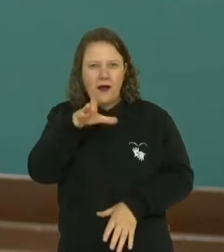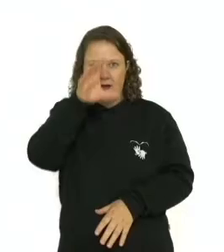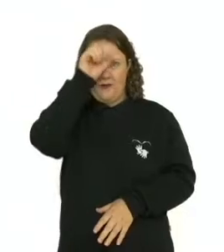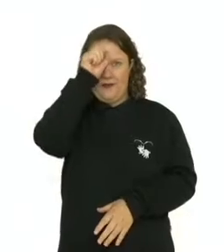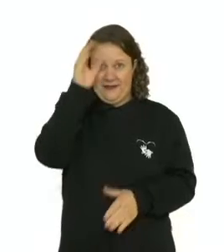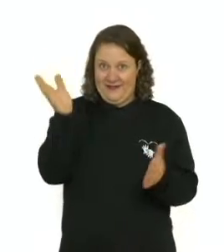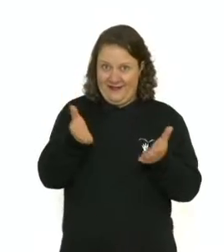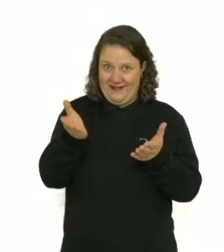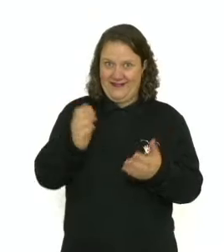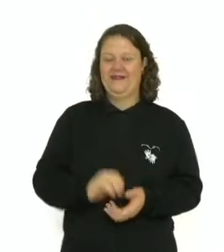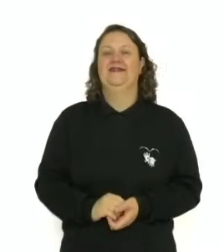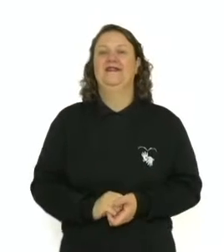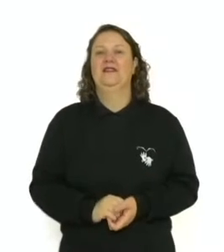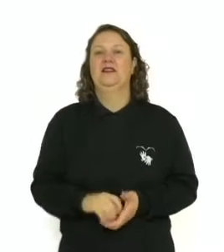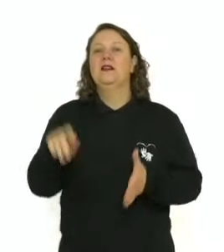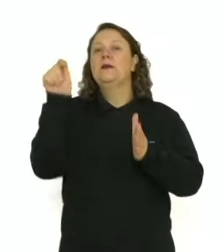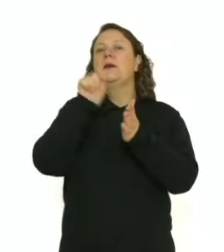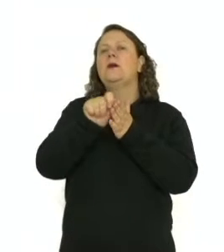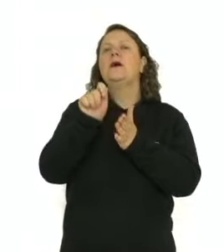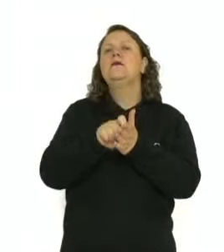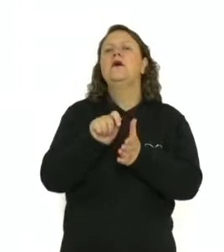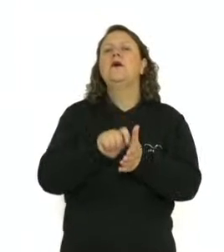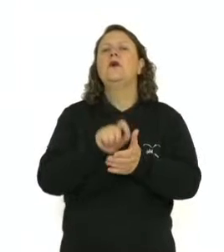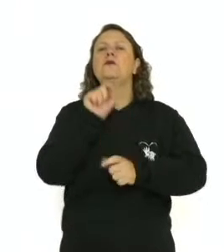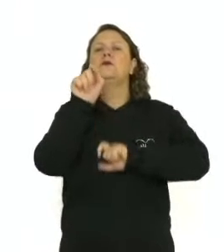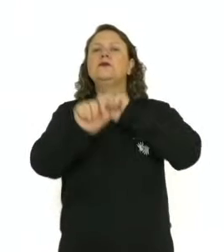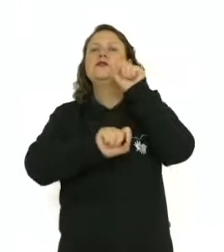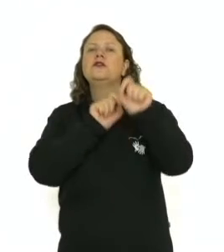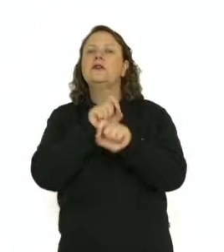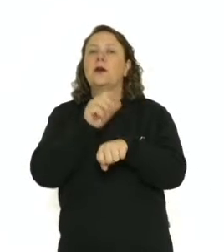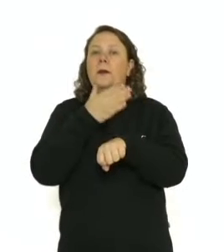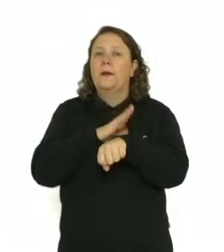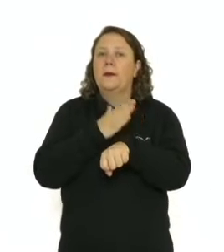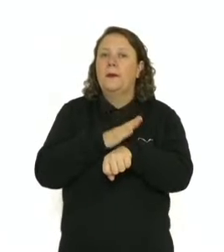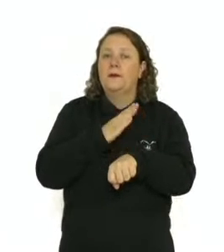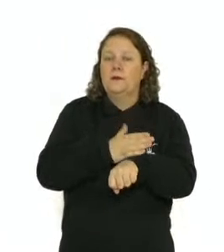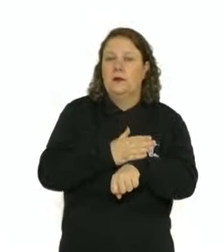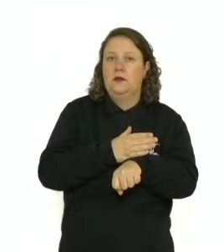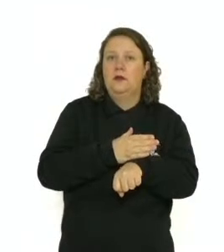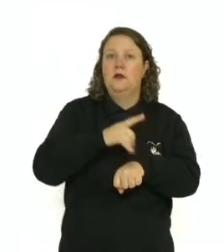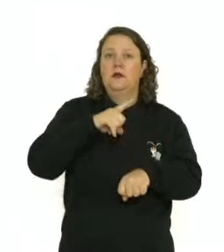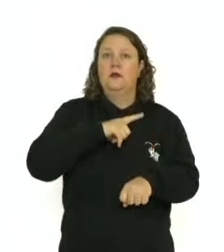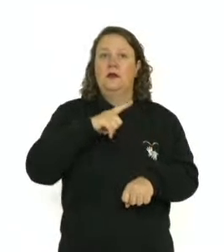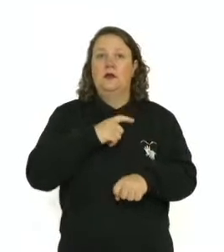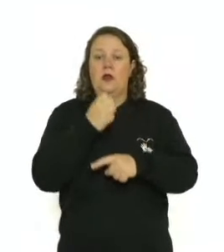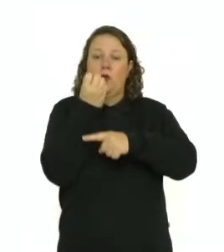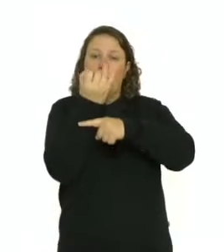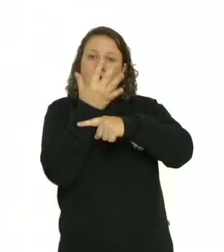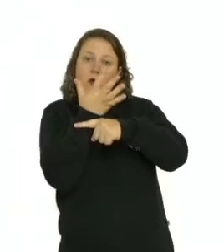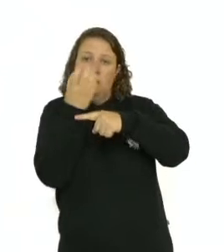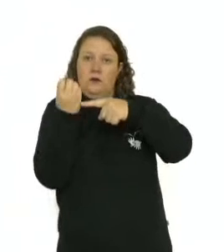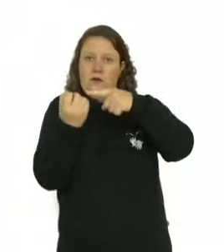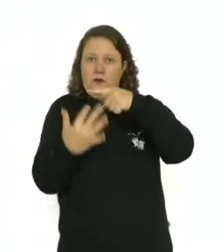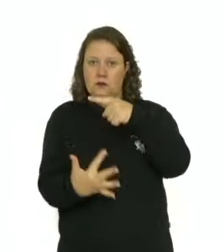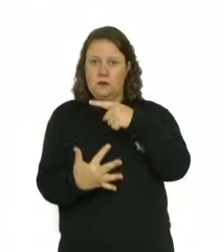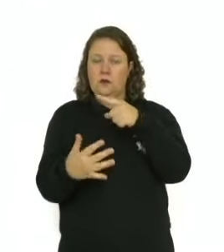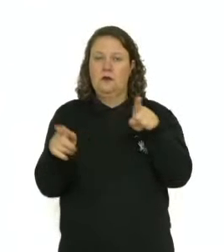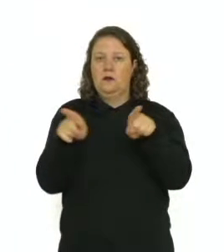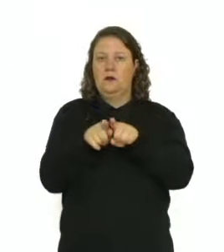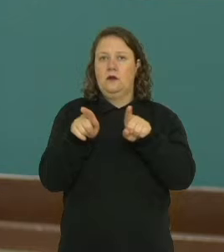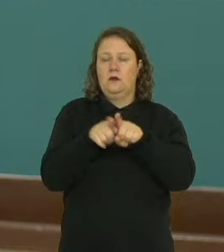hoje? Nós vamos escrever a porcentagem na forma decimal e nós vamos calcular a porcentagem em